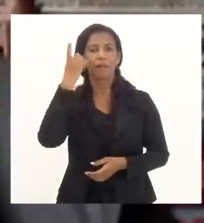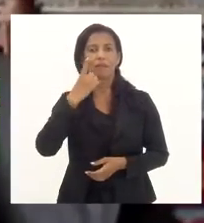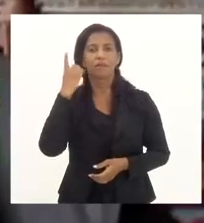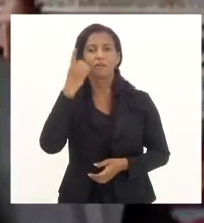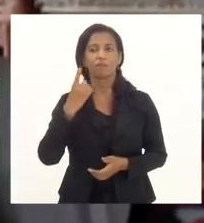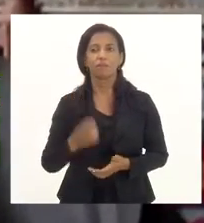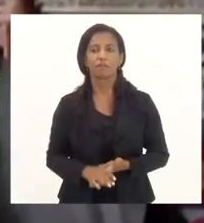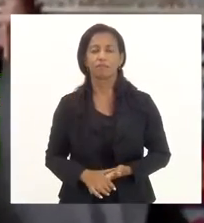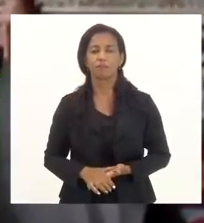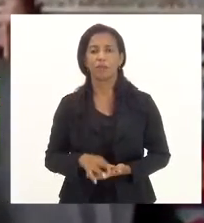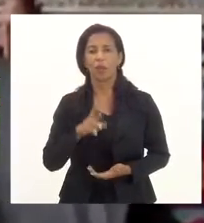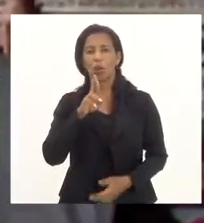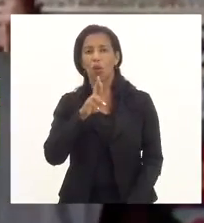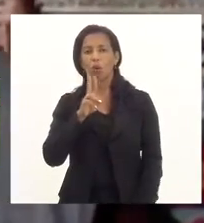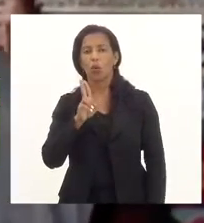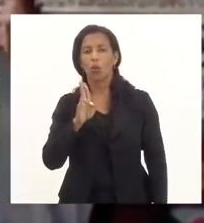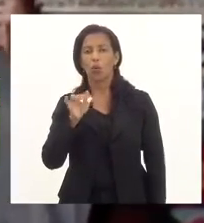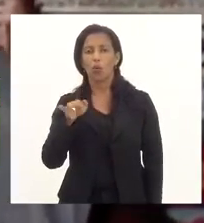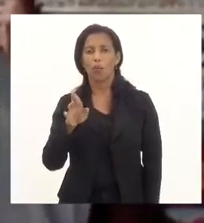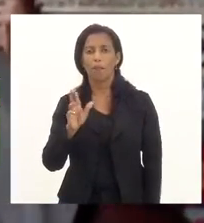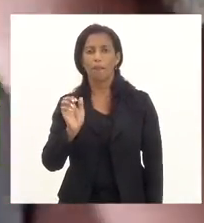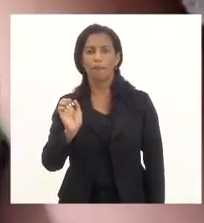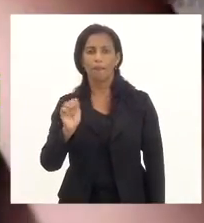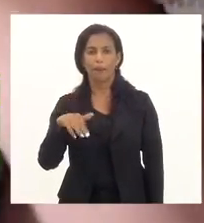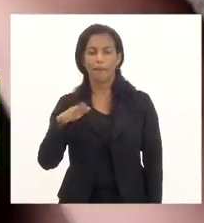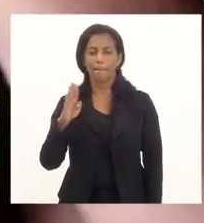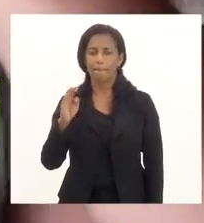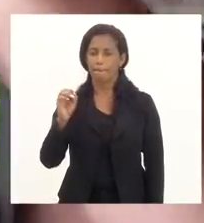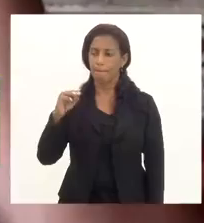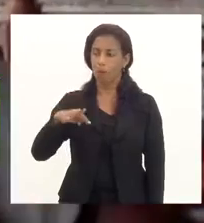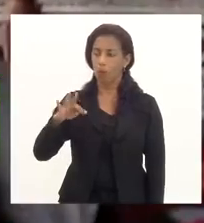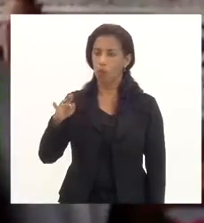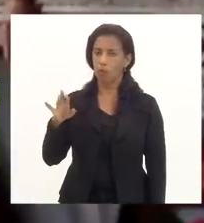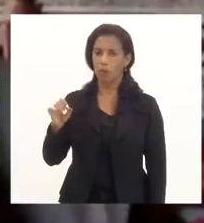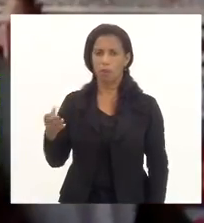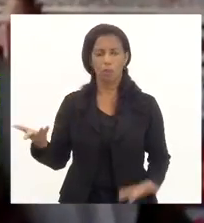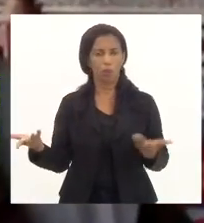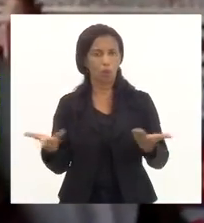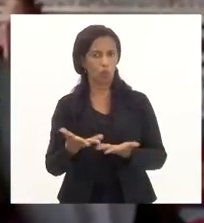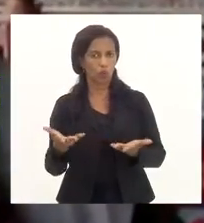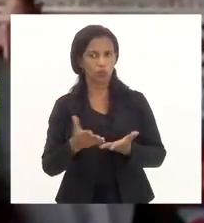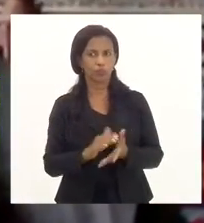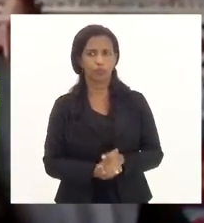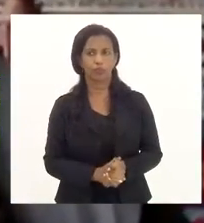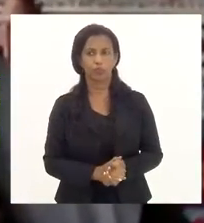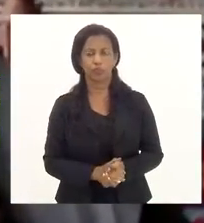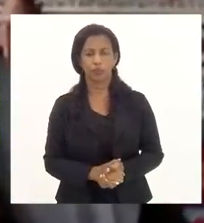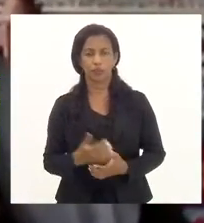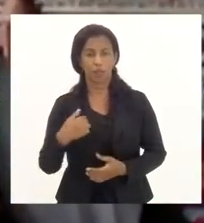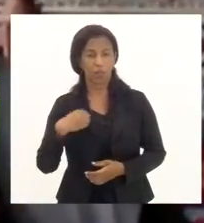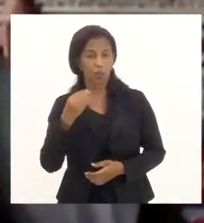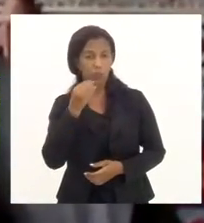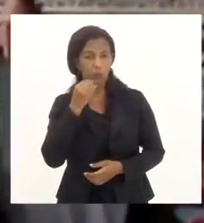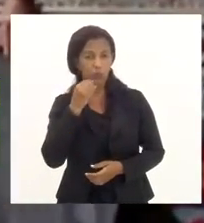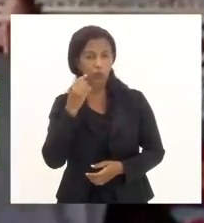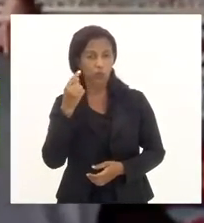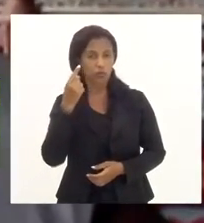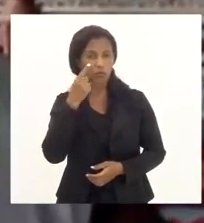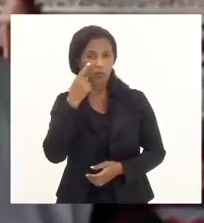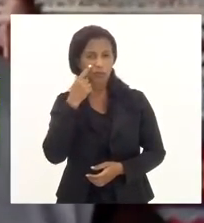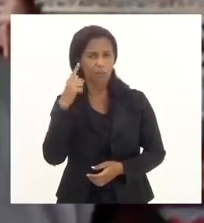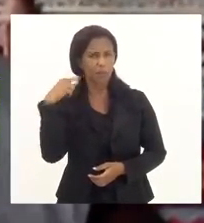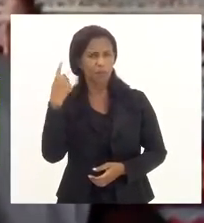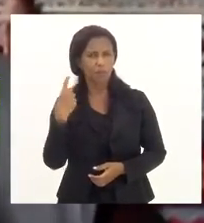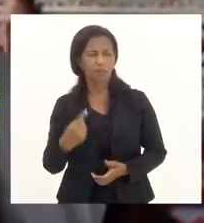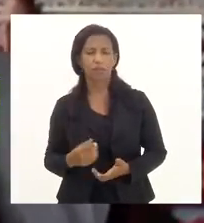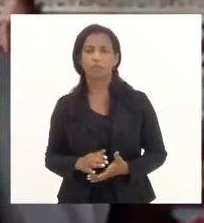Deputado Rubem bomtempo e é hoje da que eu pude ouvir pela deputada Dani